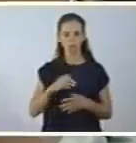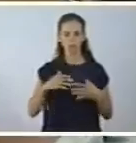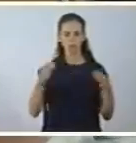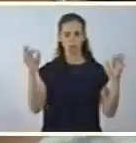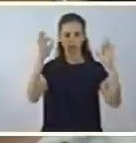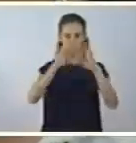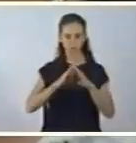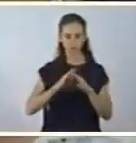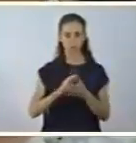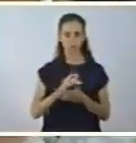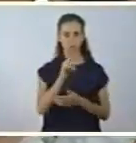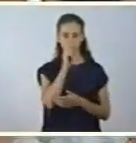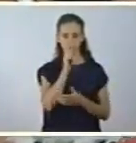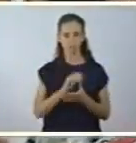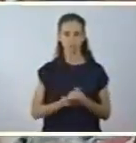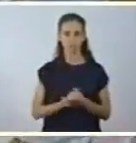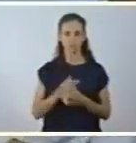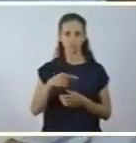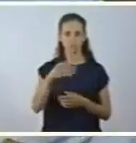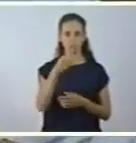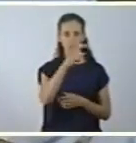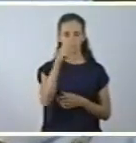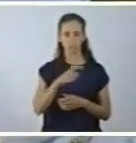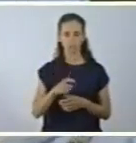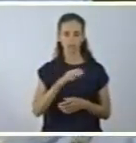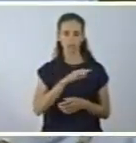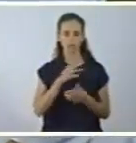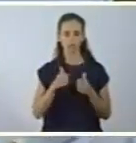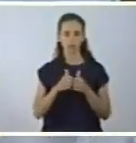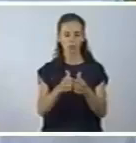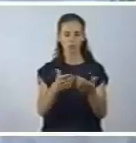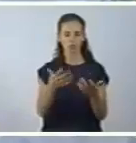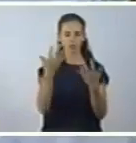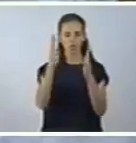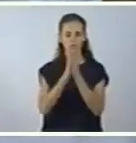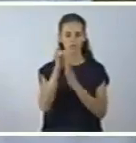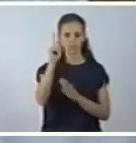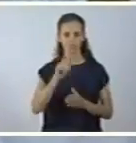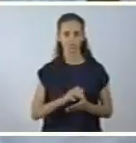Filho e Espírito Santo. Amém. Ide em paz e que o Senhor vos acompanhe.